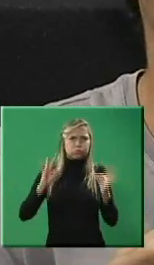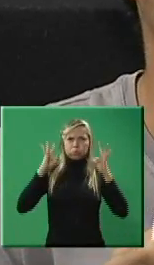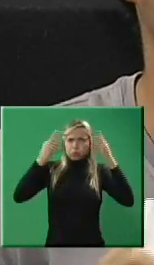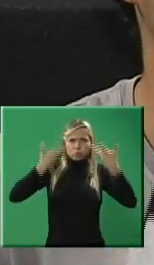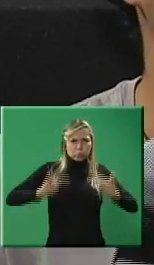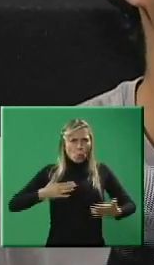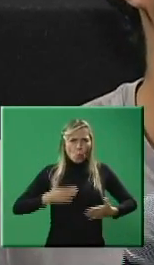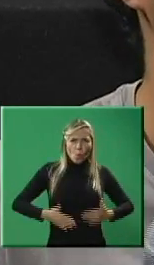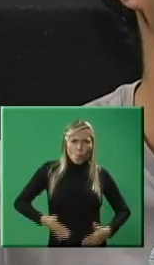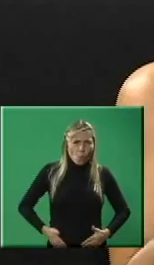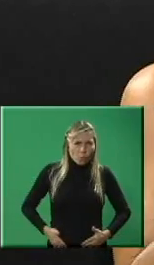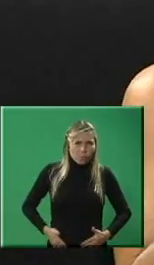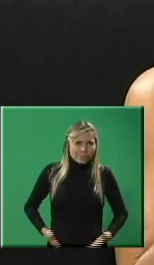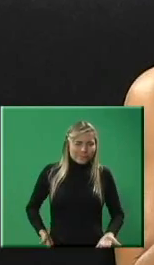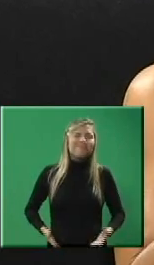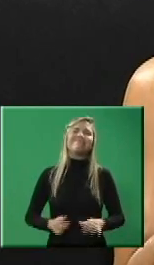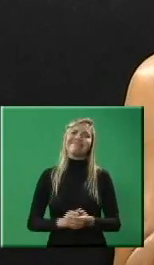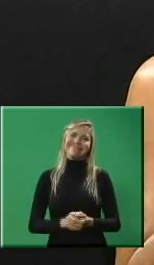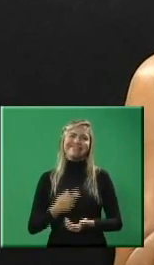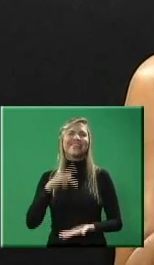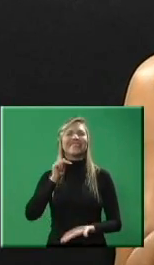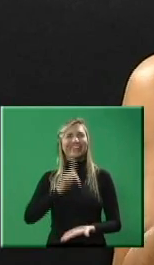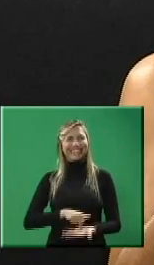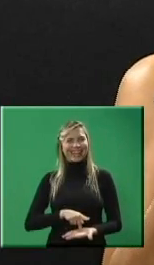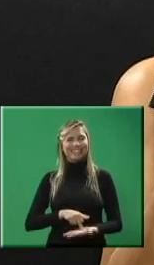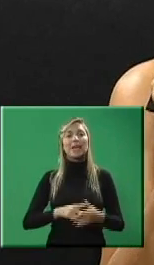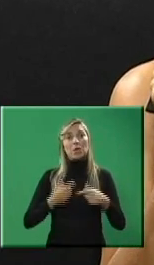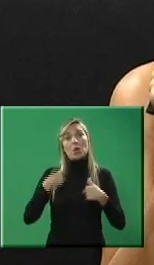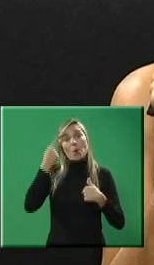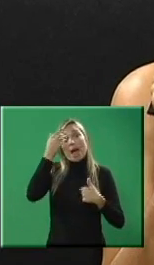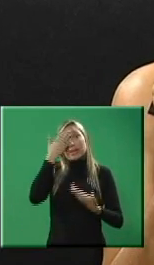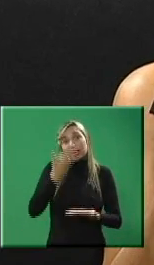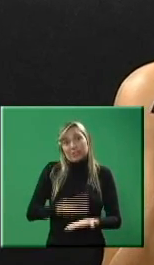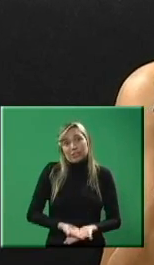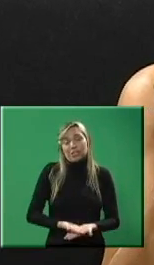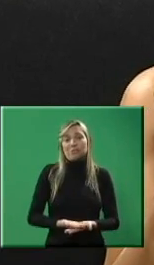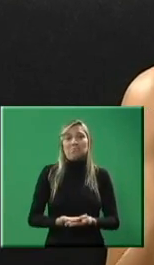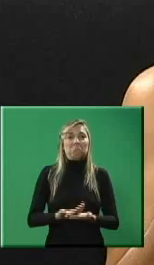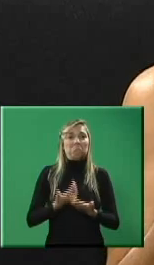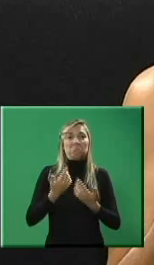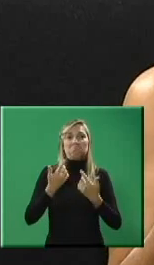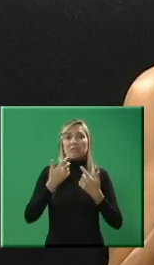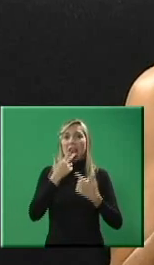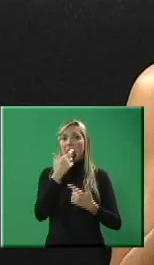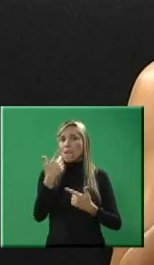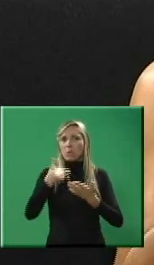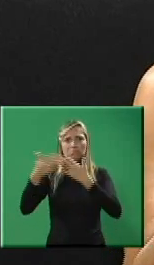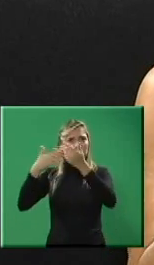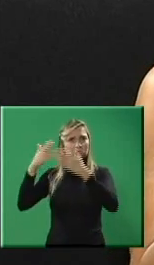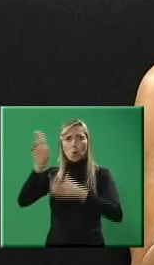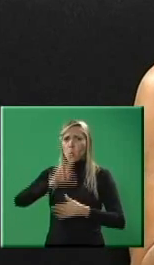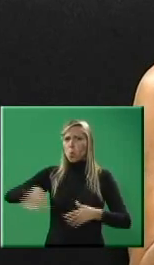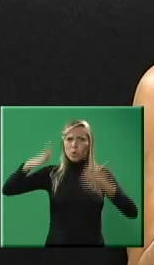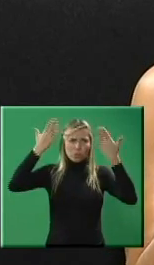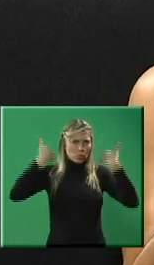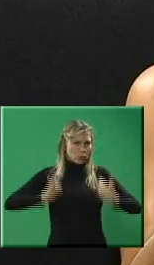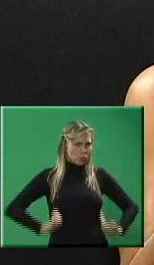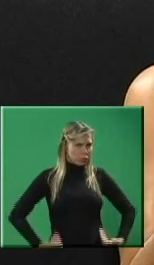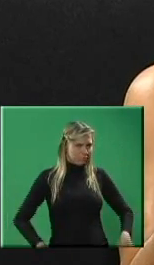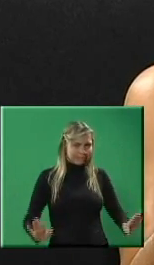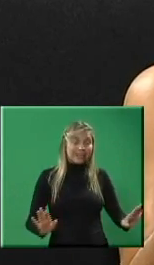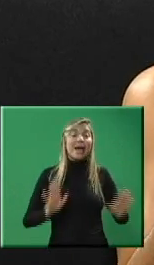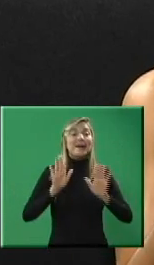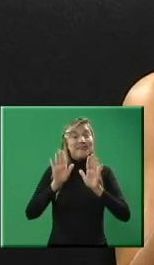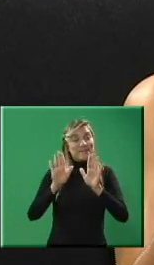é utilizar? Na verdade, qualquer língua, eu acredito, ela utiliza o corpo inteiro. Mas, especificamente,